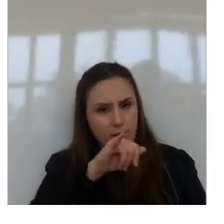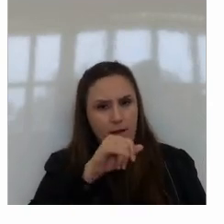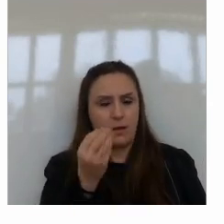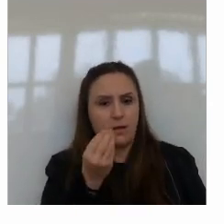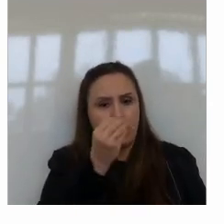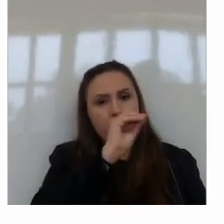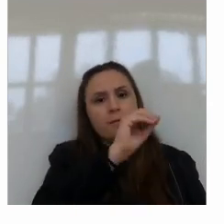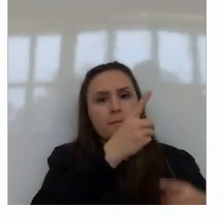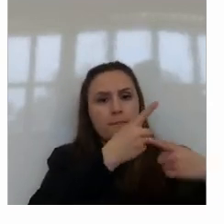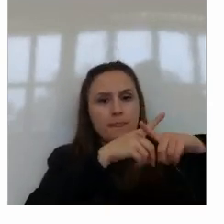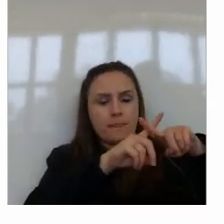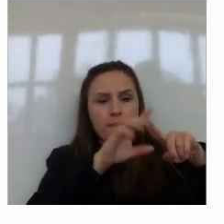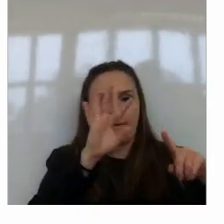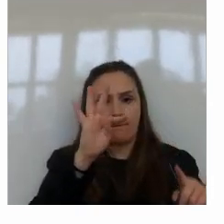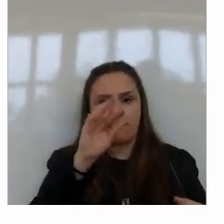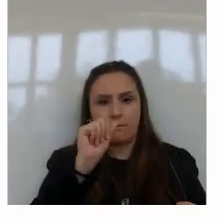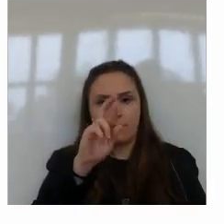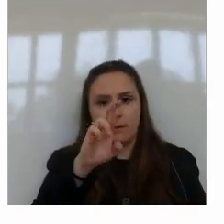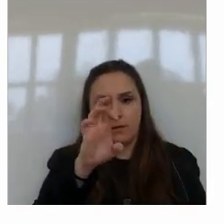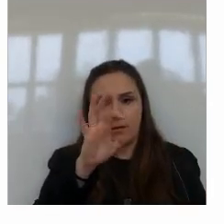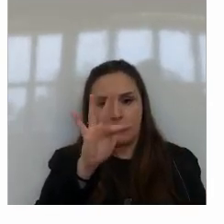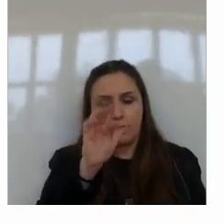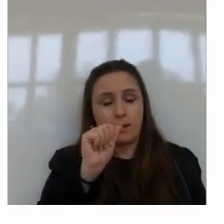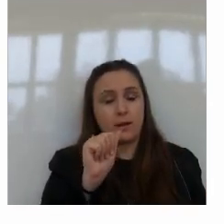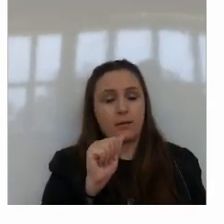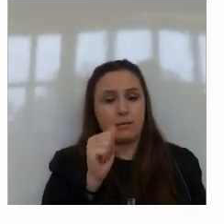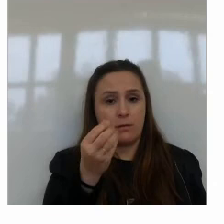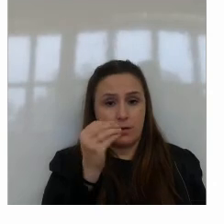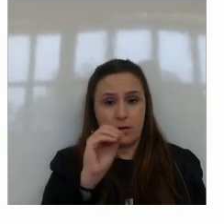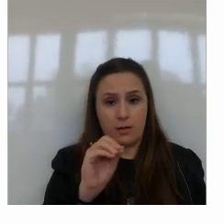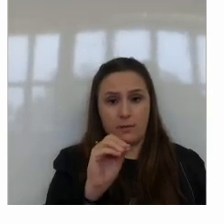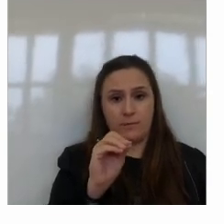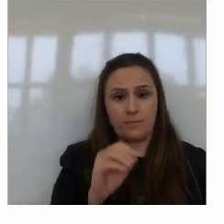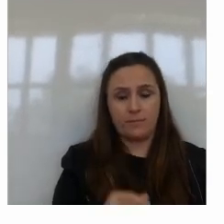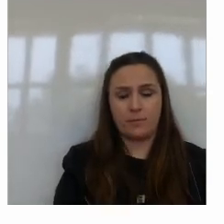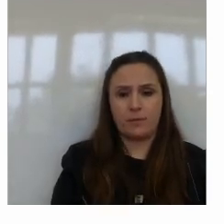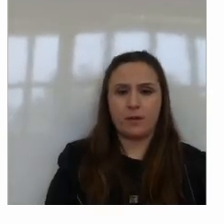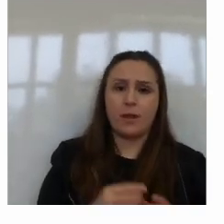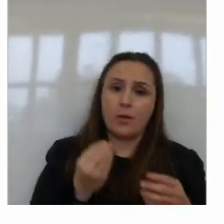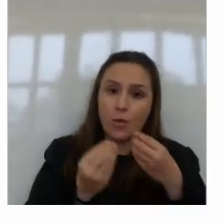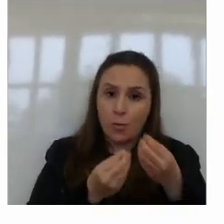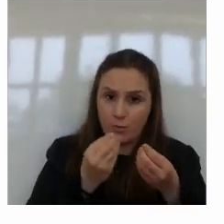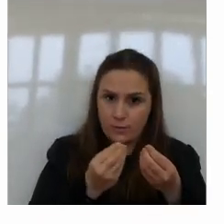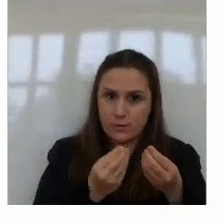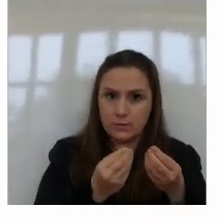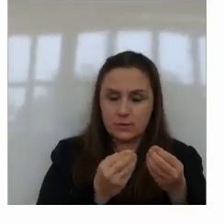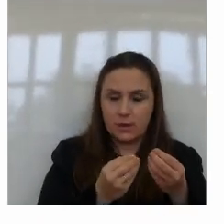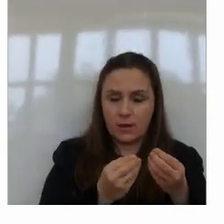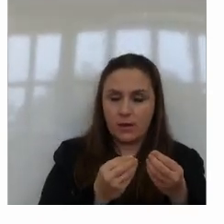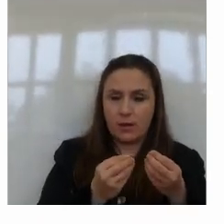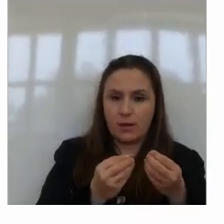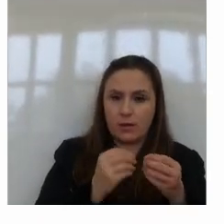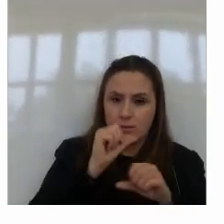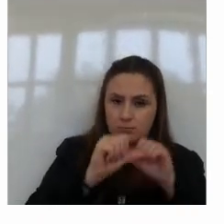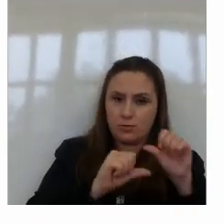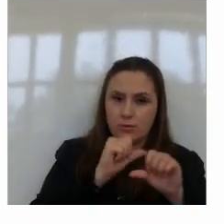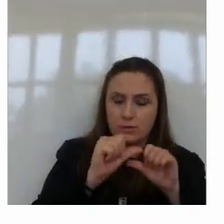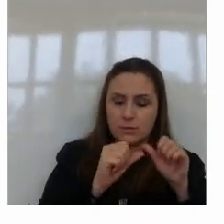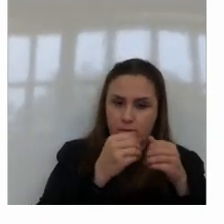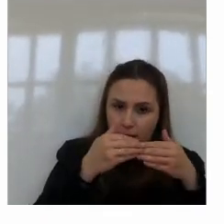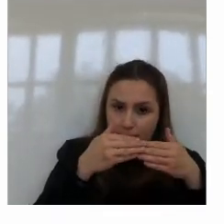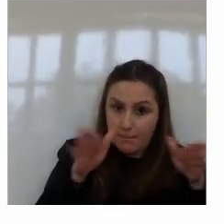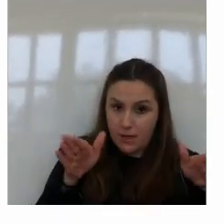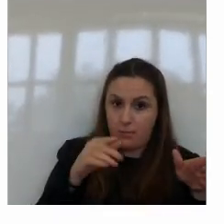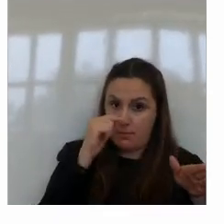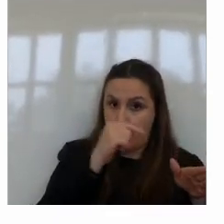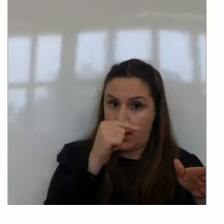a descrição da tarefa, ele vai adicionar tarefa. Quando ele vier em adicionar tarefa, como a gente configurou lá